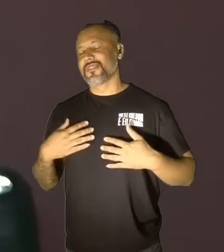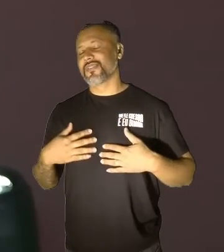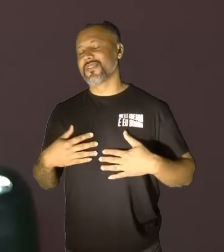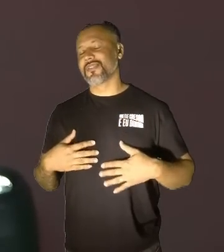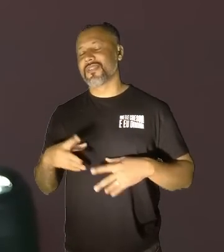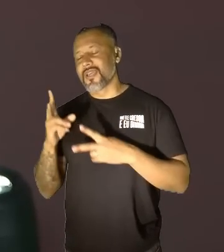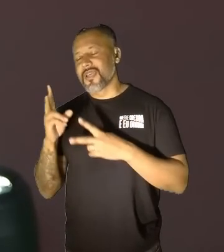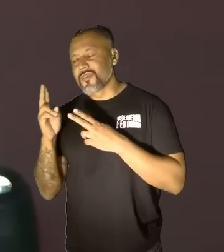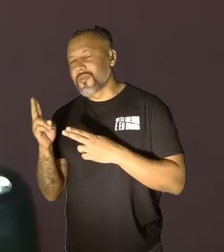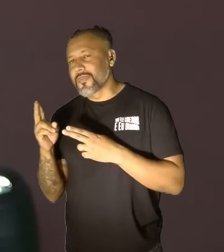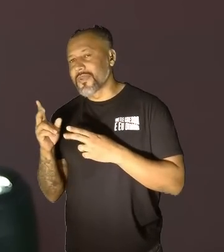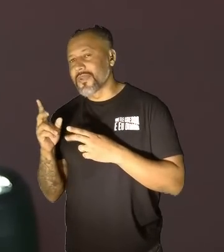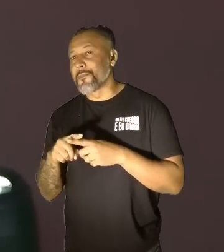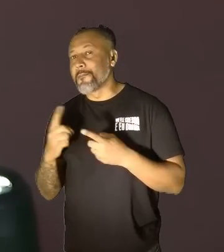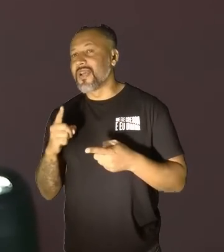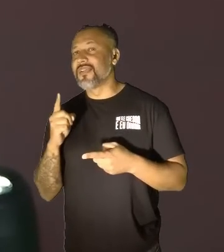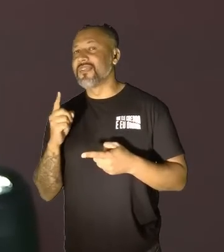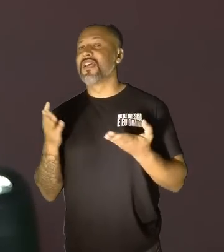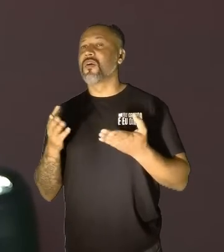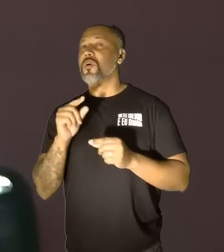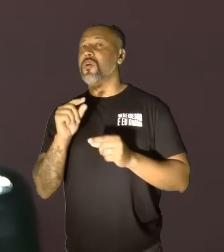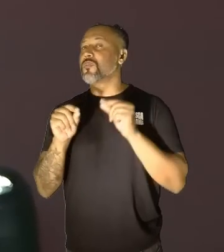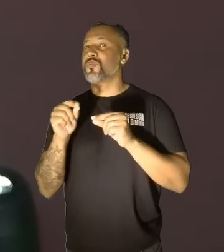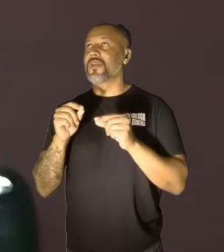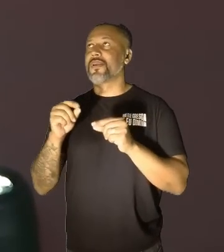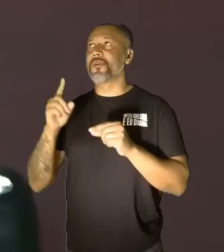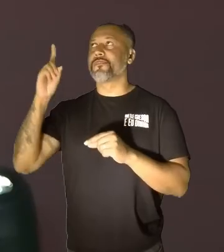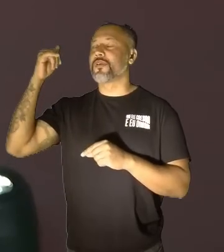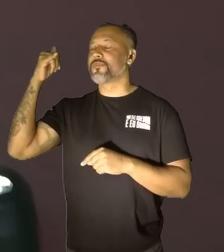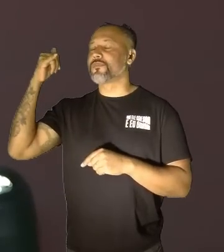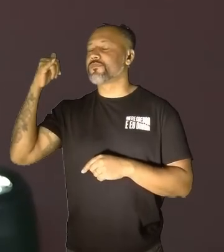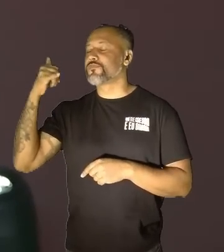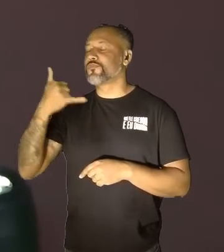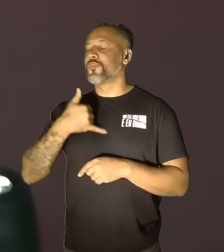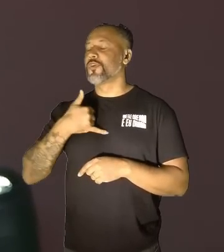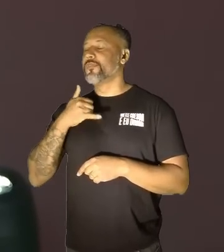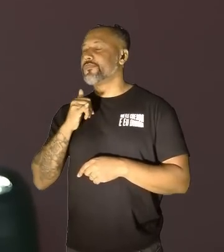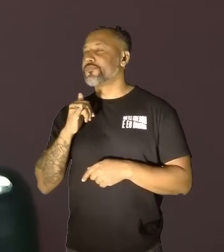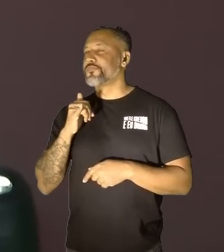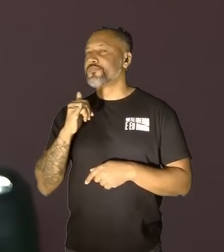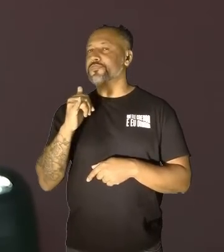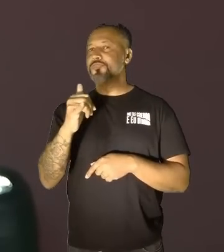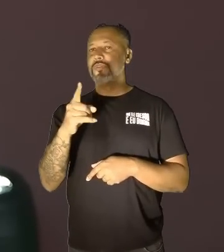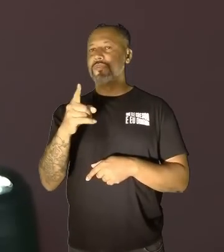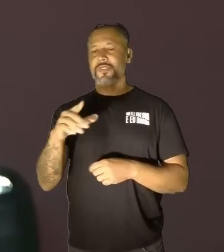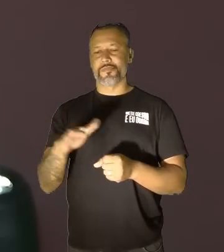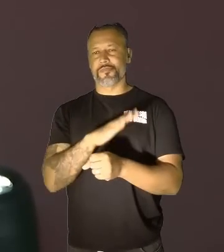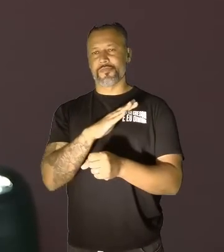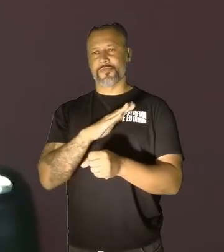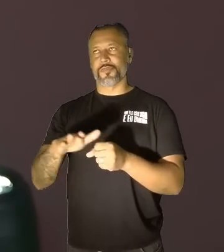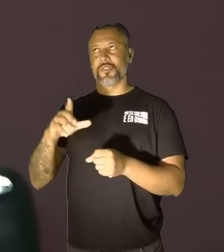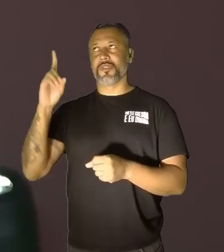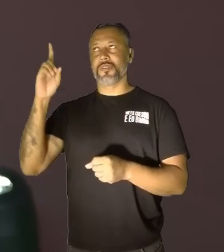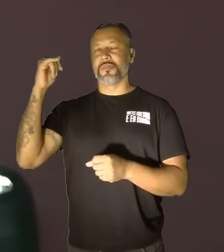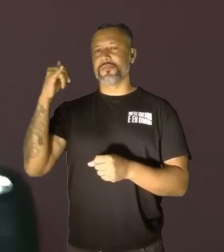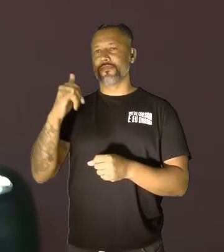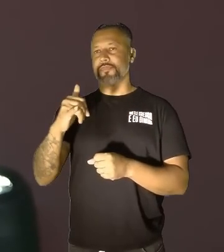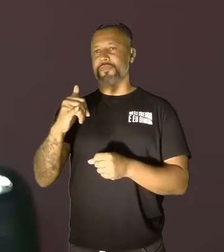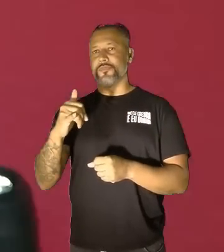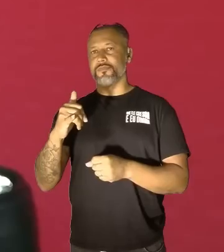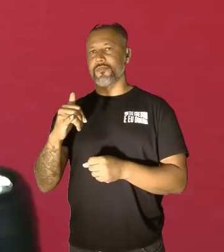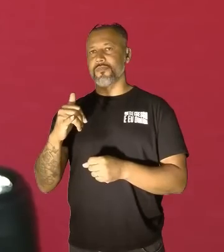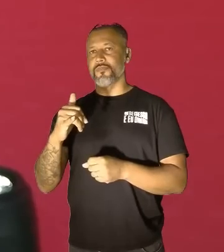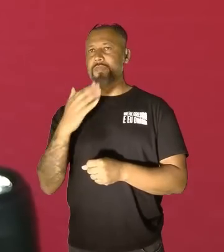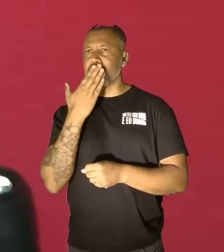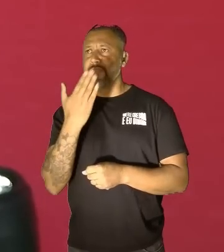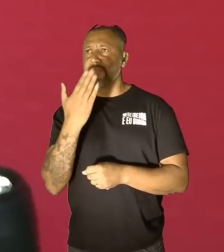dia, mas você vai sair daqui com a palavra, cheio da palavra. Curve sua cabeça, peça a